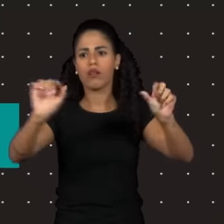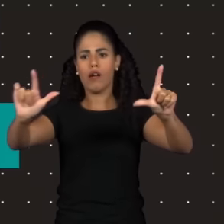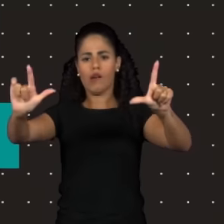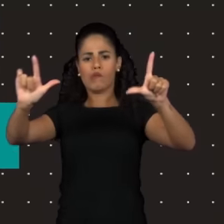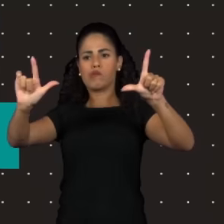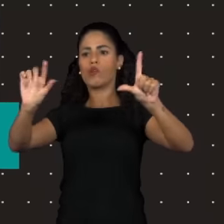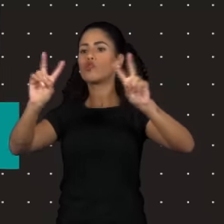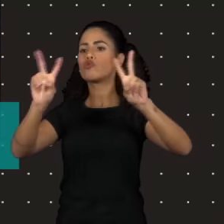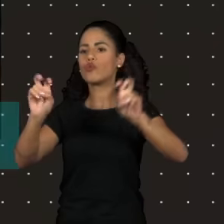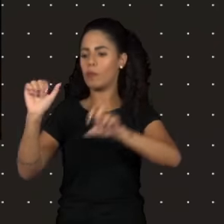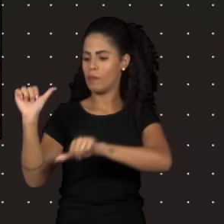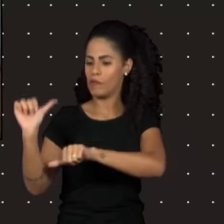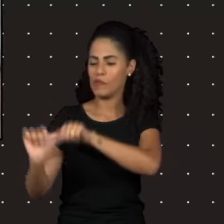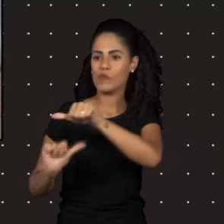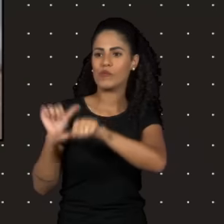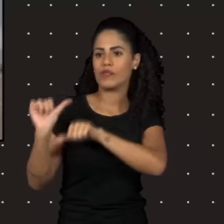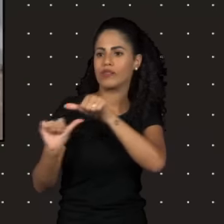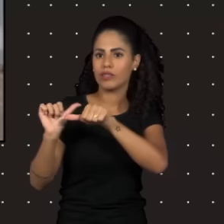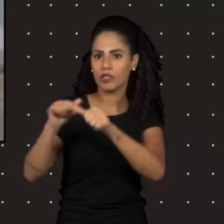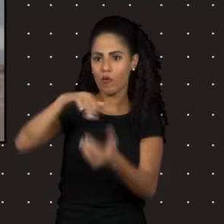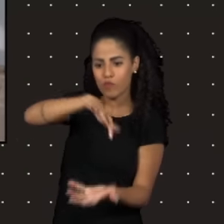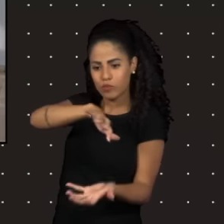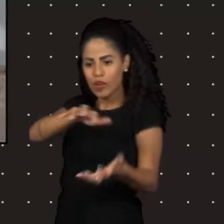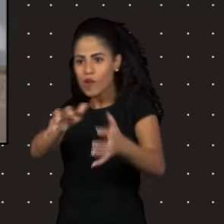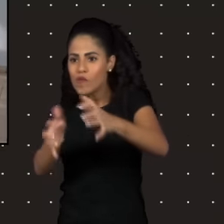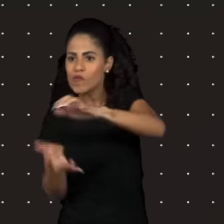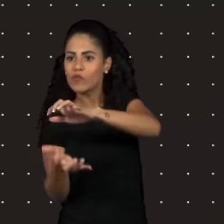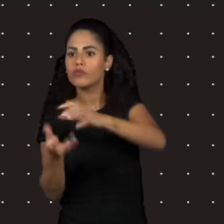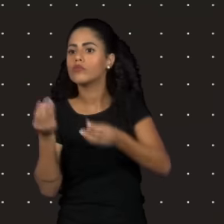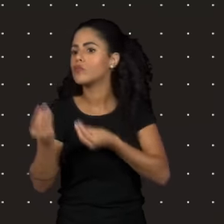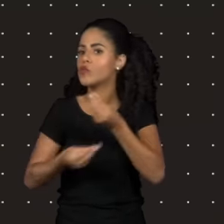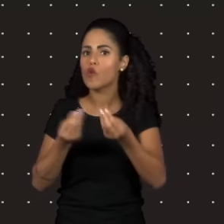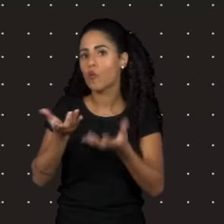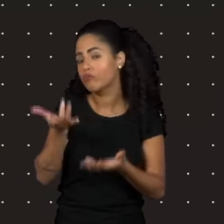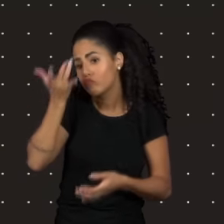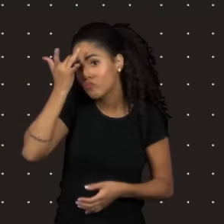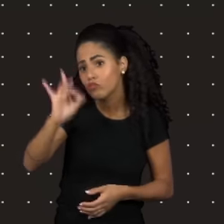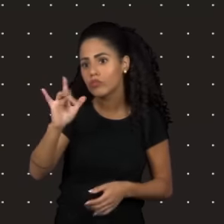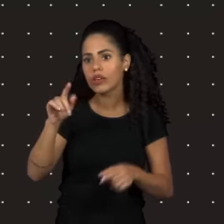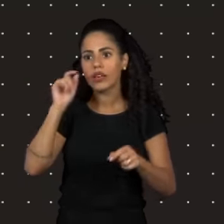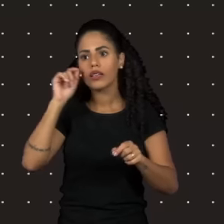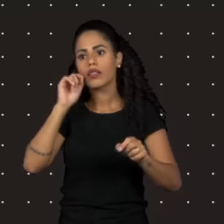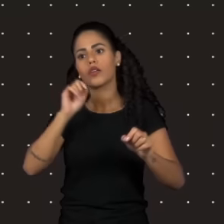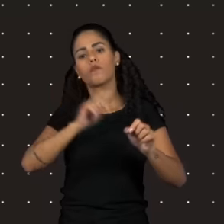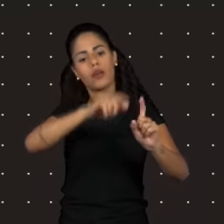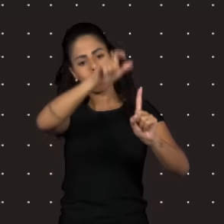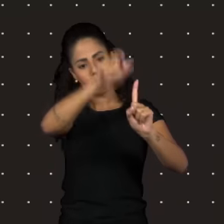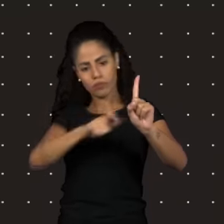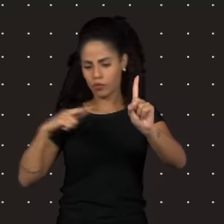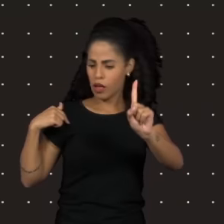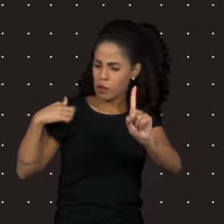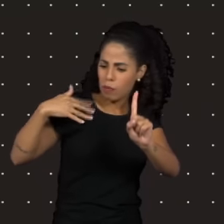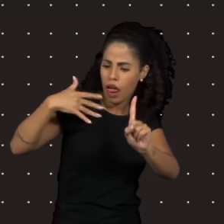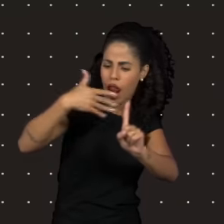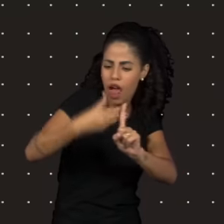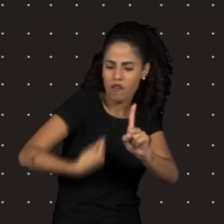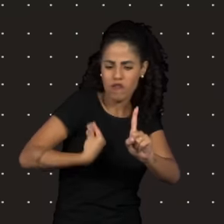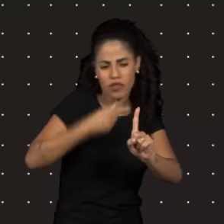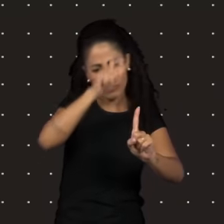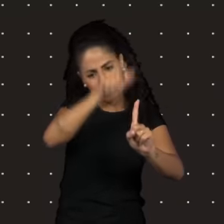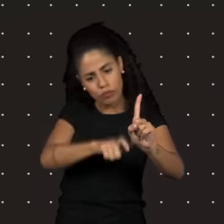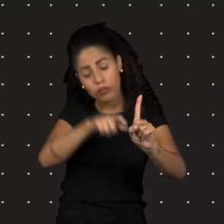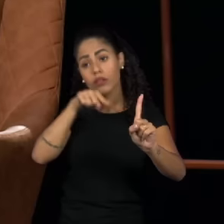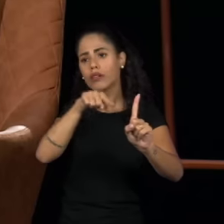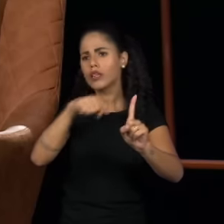Revolução, tudo é ainda a Revolução, né? Eu não sei hoje como é que está. E como ali a biografia do Fernando era todo esse